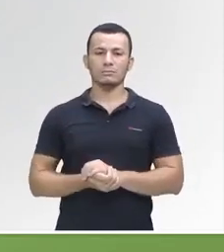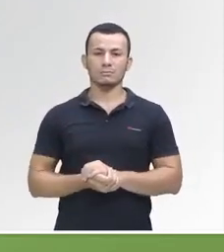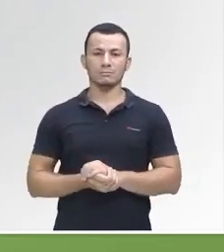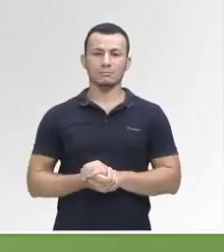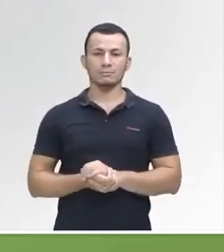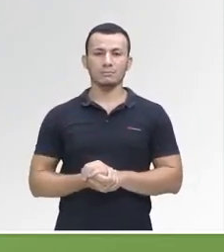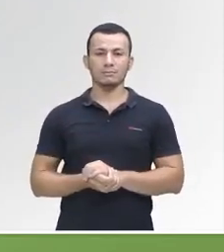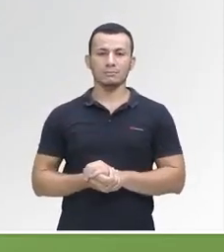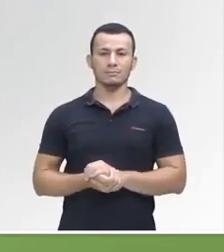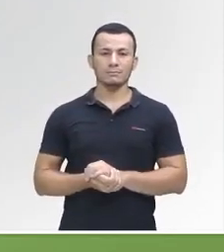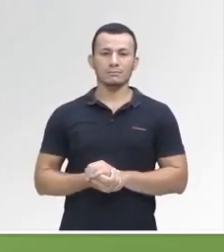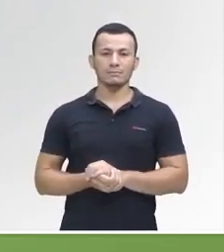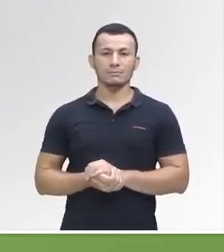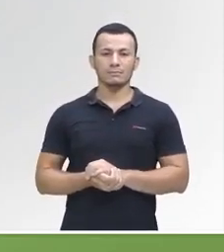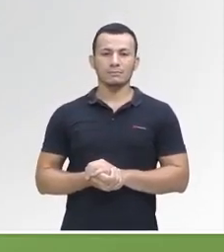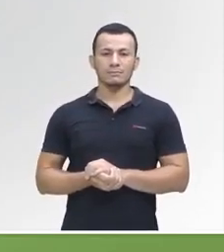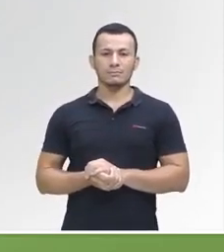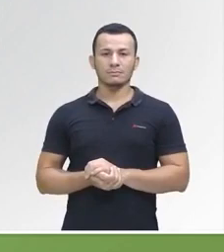Muito bem.